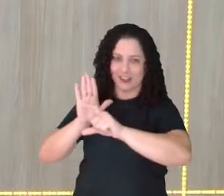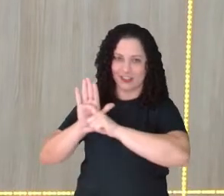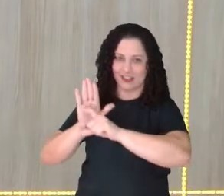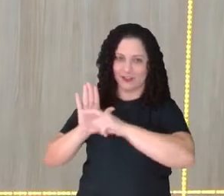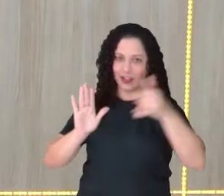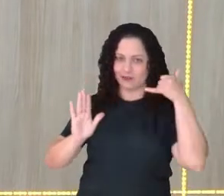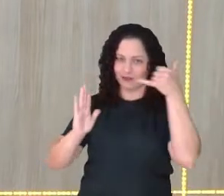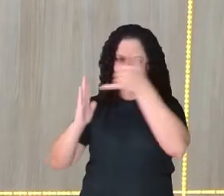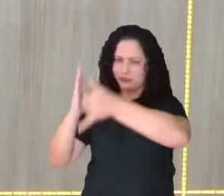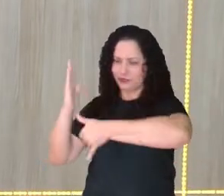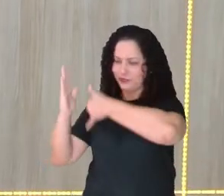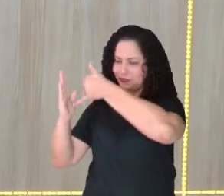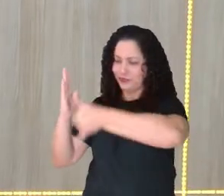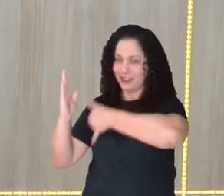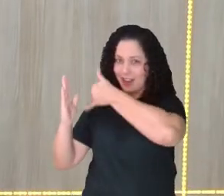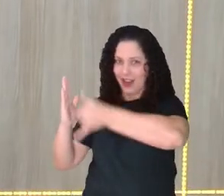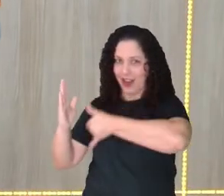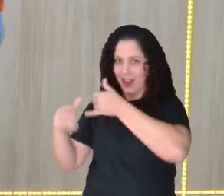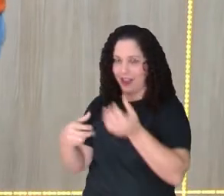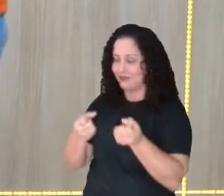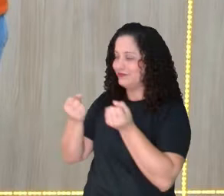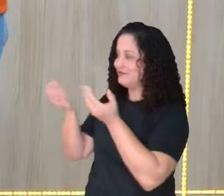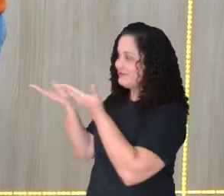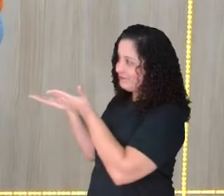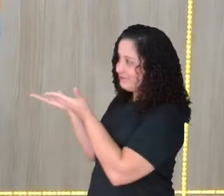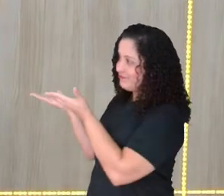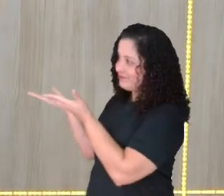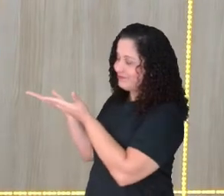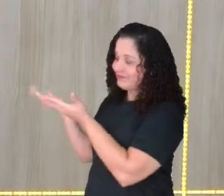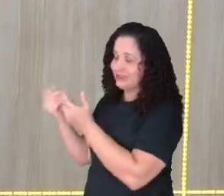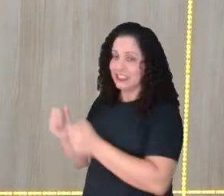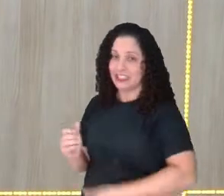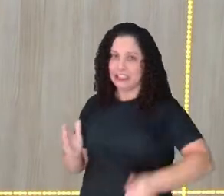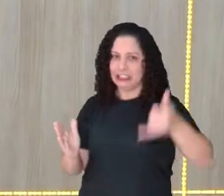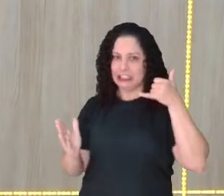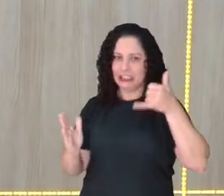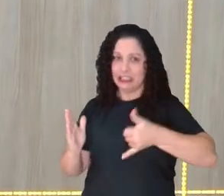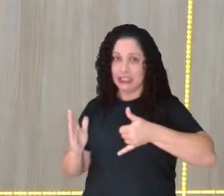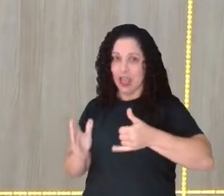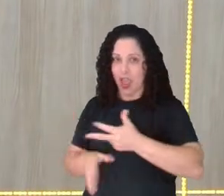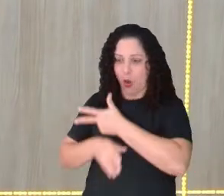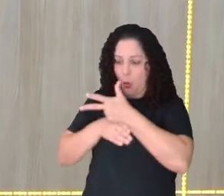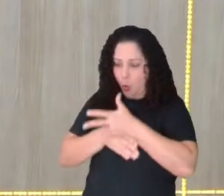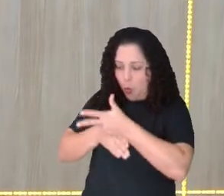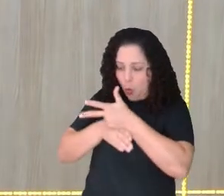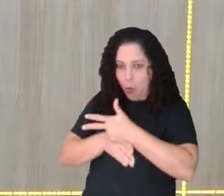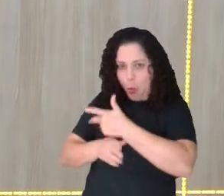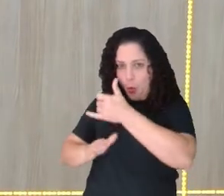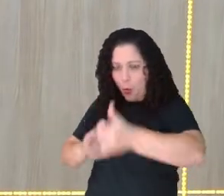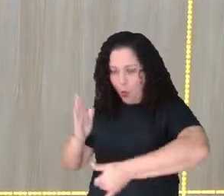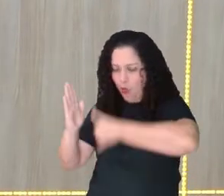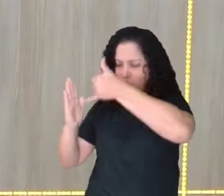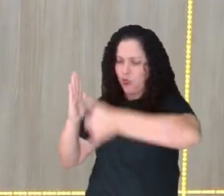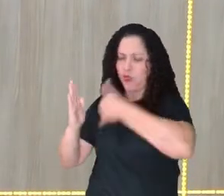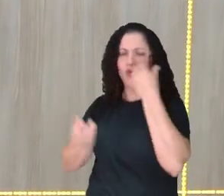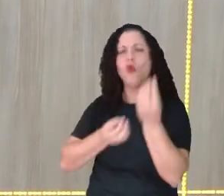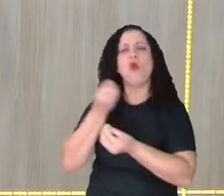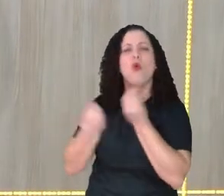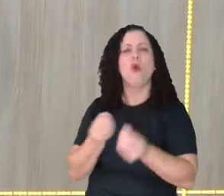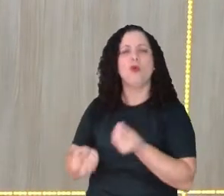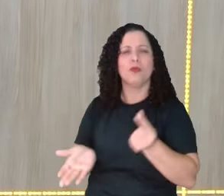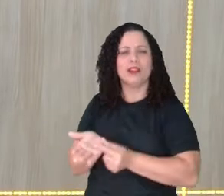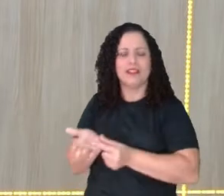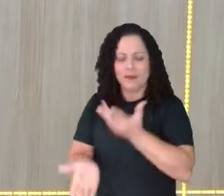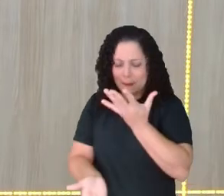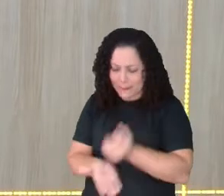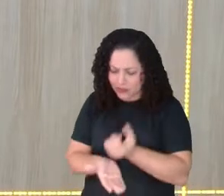telinha. Você vai pegar o seu celular, abre a câmera do celular. Muitos alunos ficam com dúvidas, né? Como é que eu vou baixar o